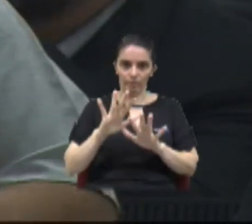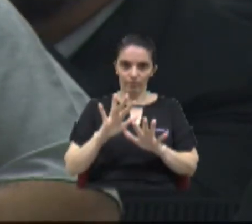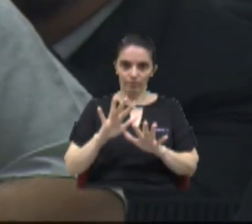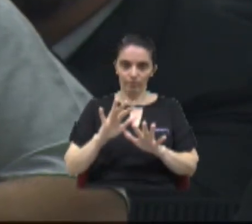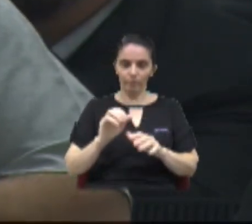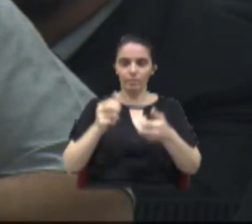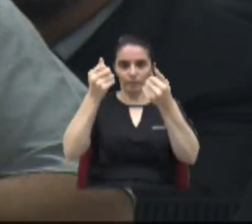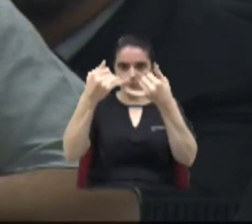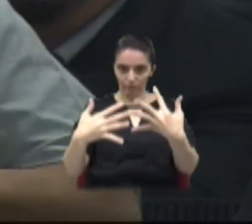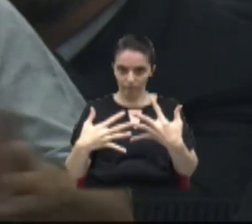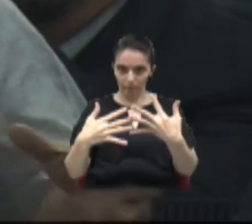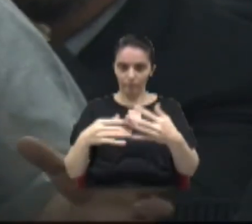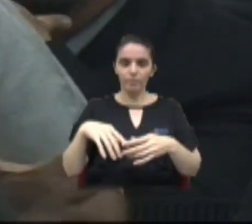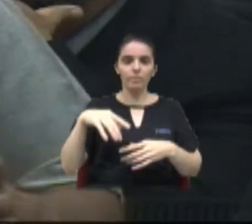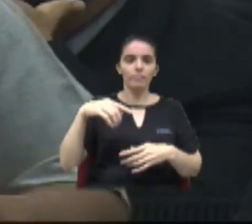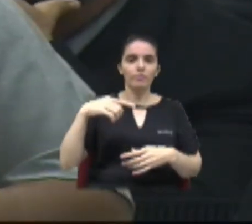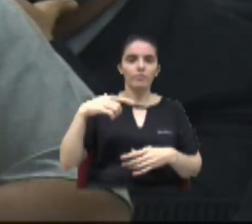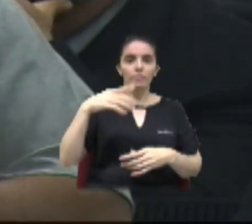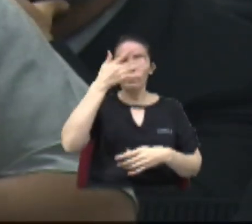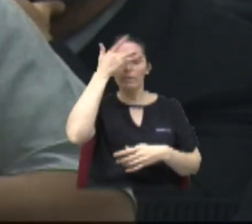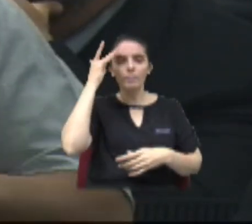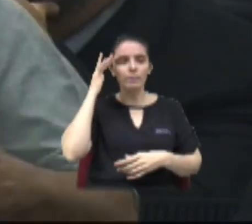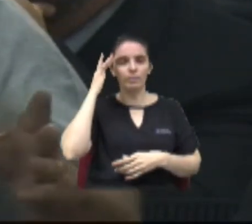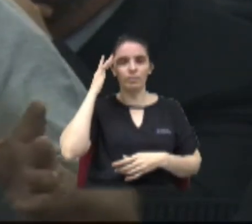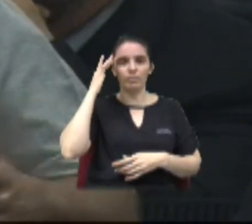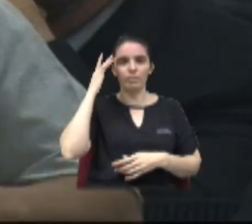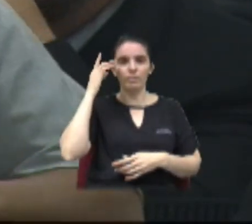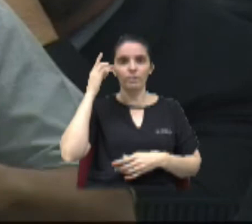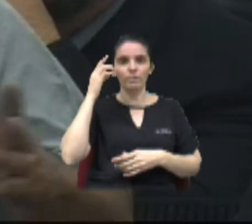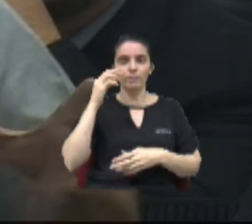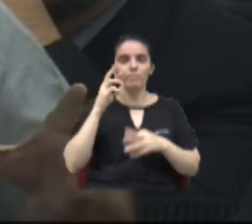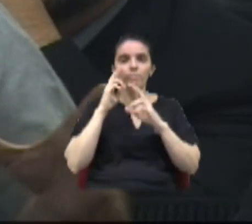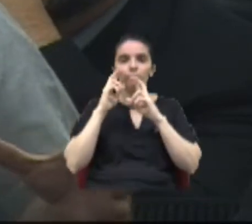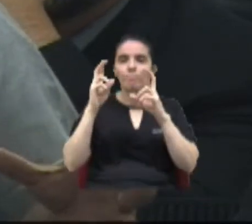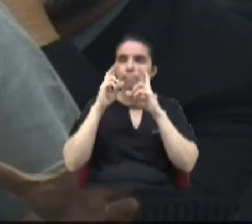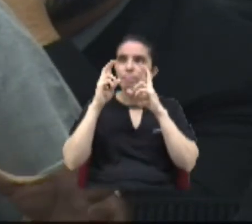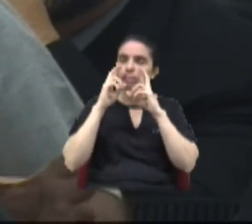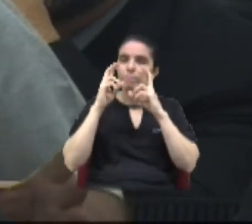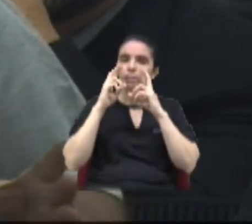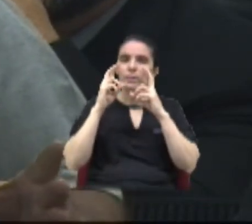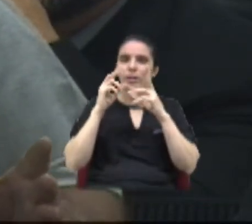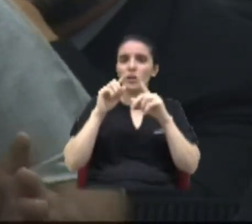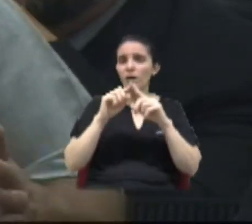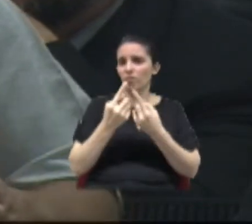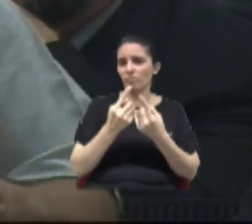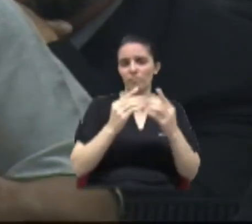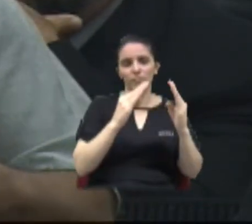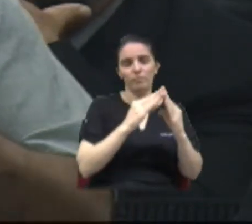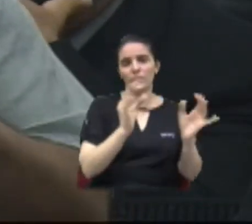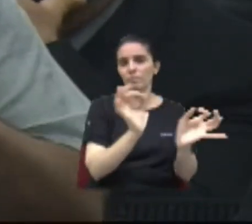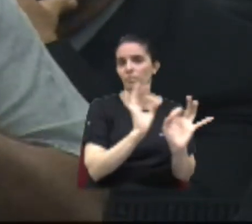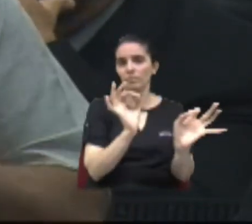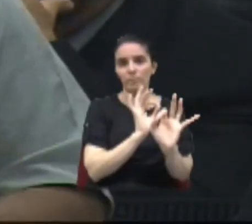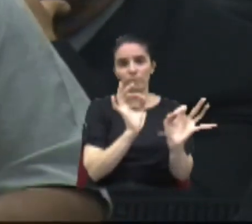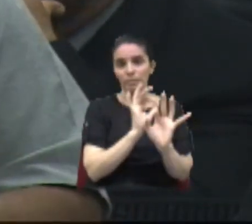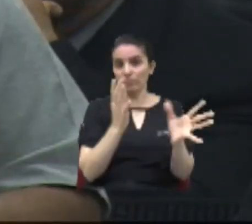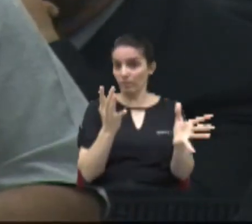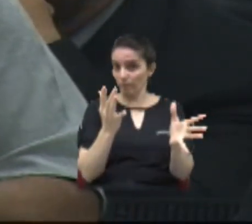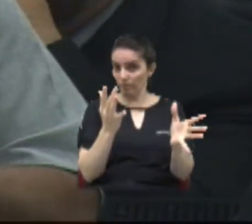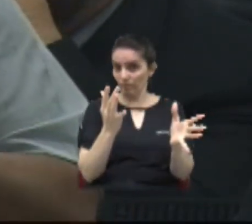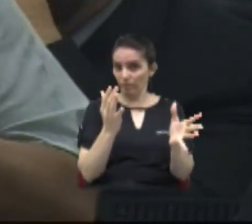estamos falando de casas, não estamos falando de terrenos, de lotes urbanizados, estamos falando de casas.